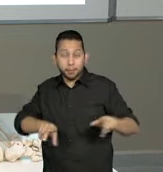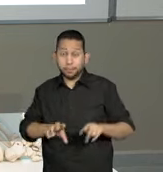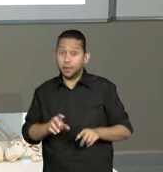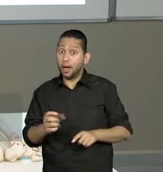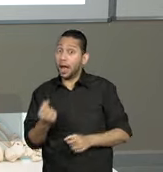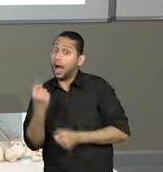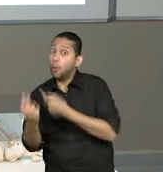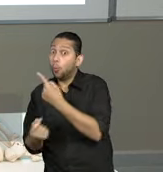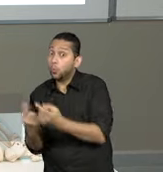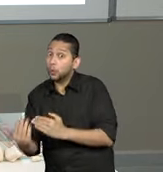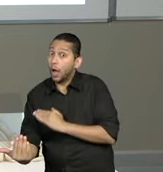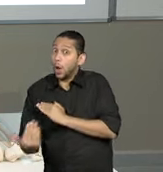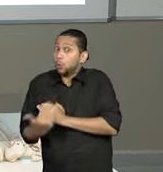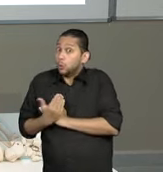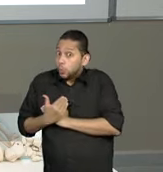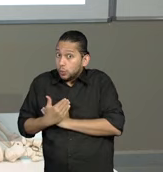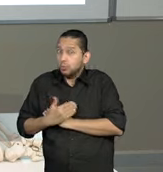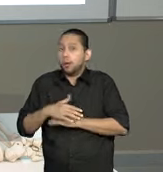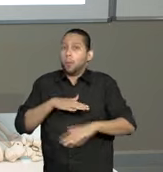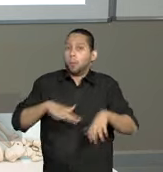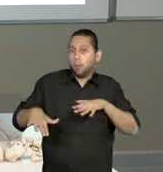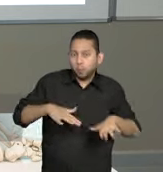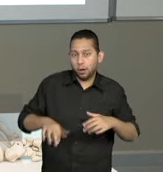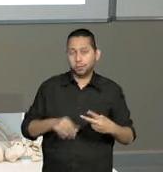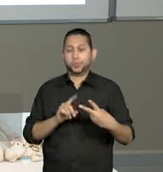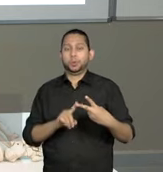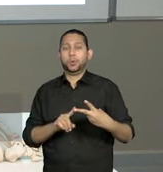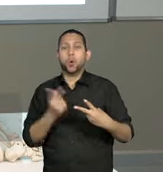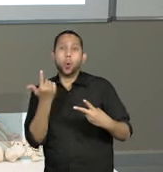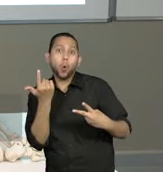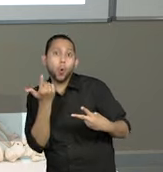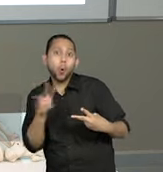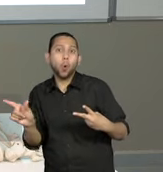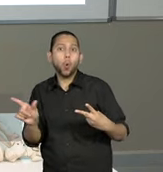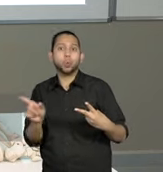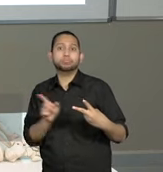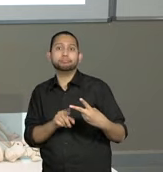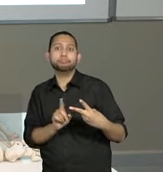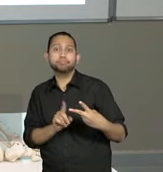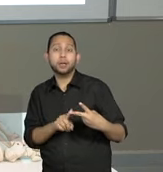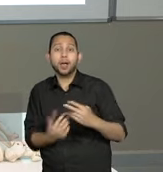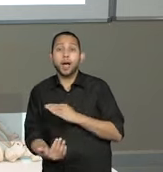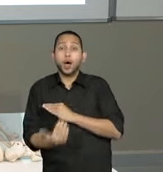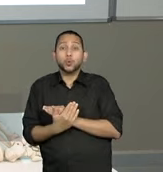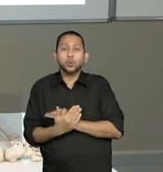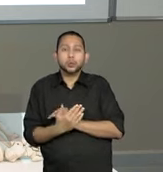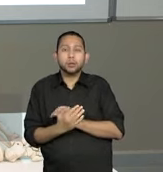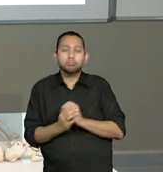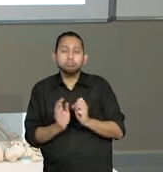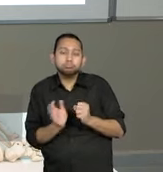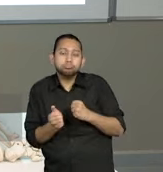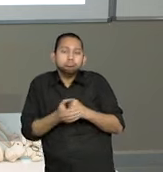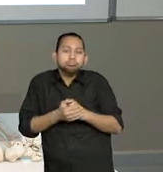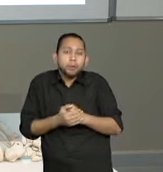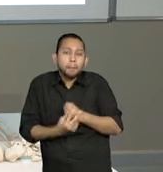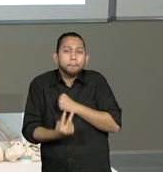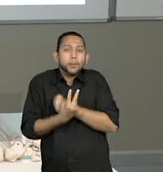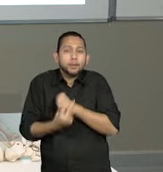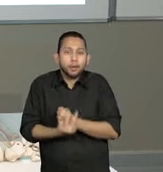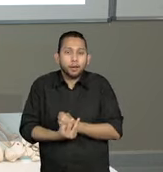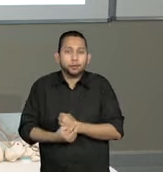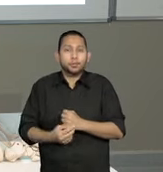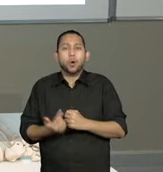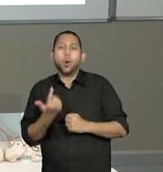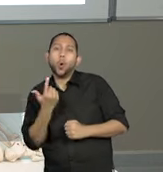outros sustentam algumas estruturas, certo? Aqui, no nosso modelo,